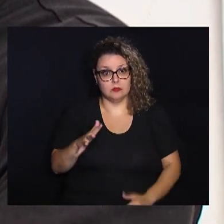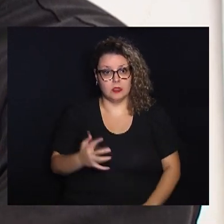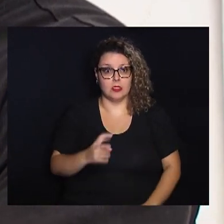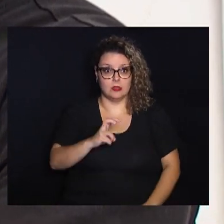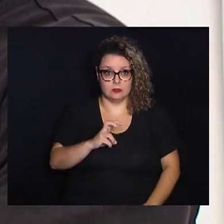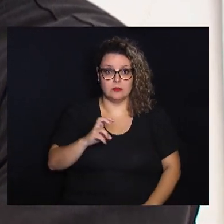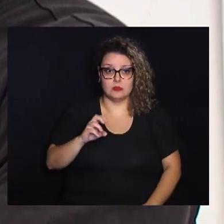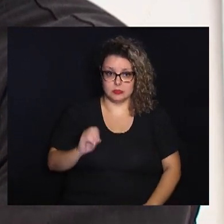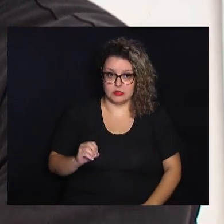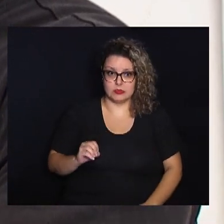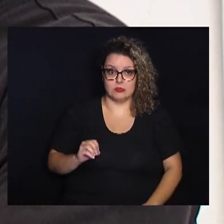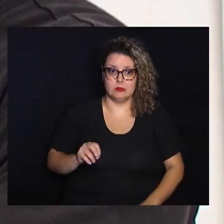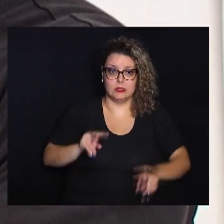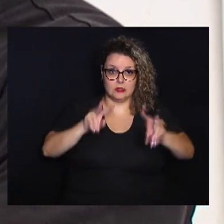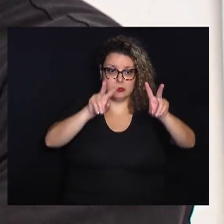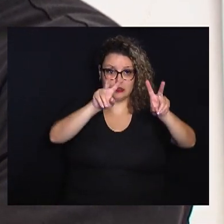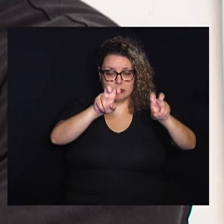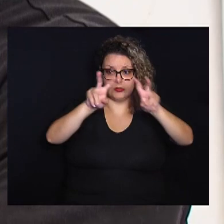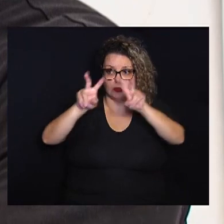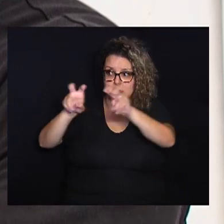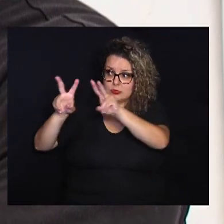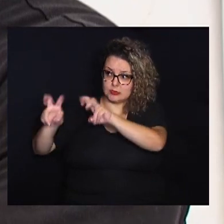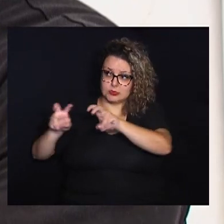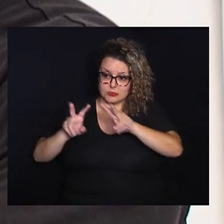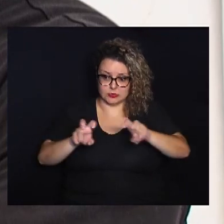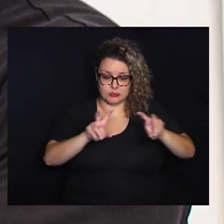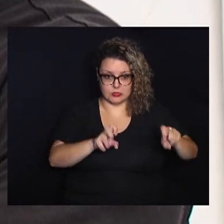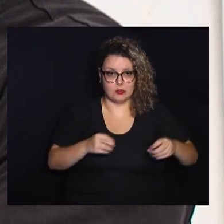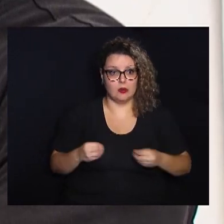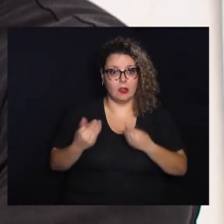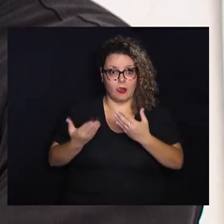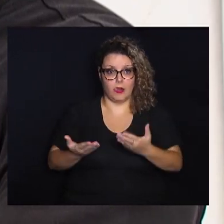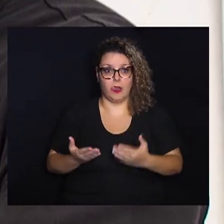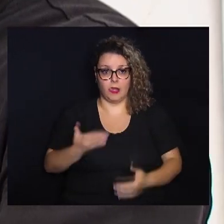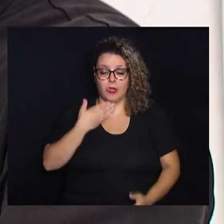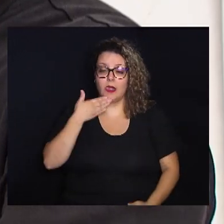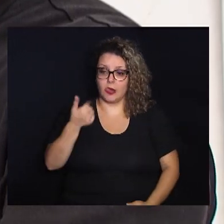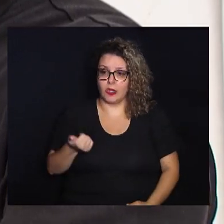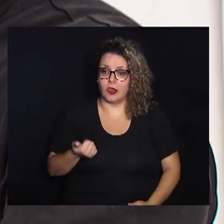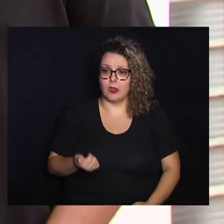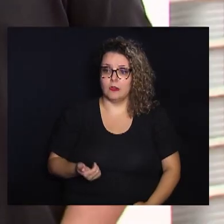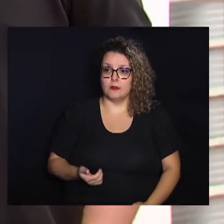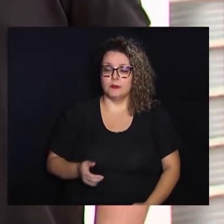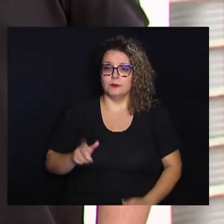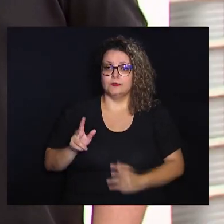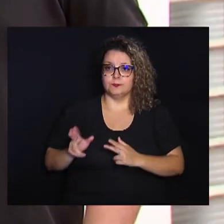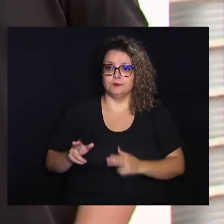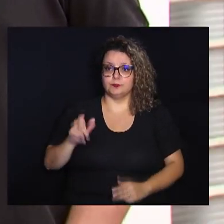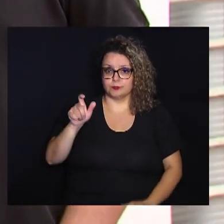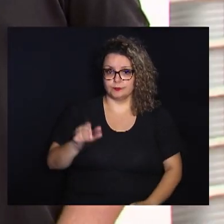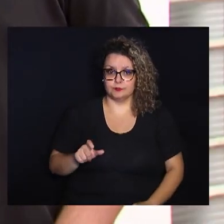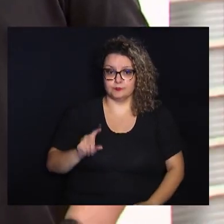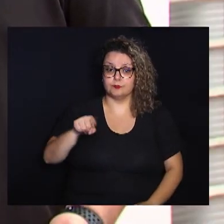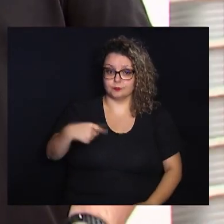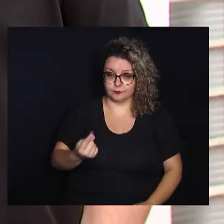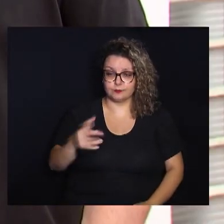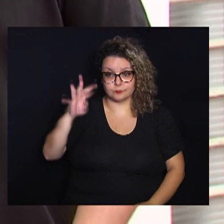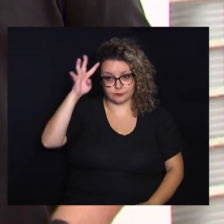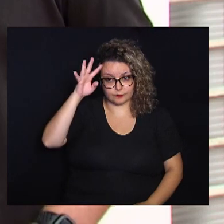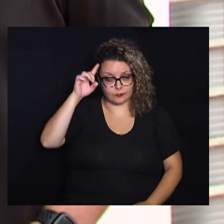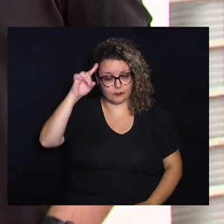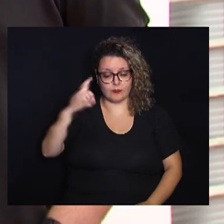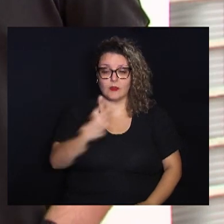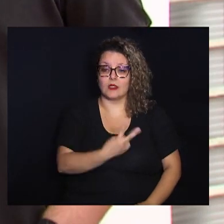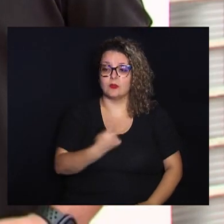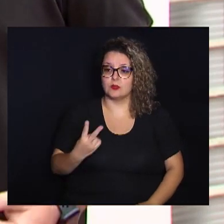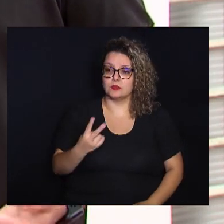50 títulos e isso nos leva a nos melhorarmos como pessoas. Na próxima quarta-feira, dia 22,